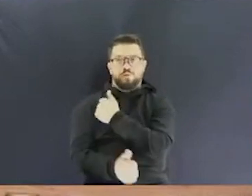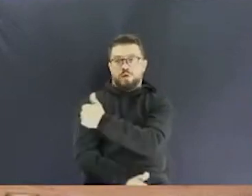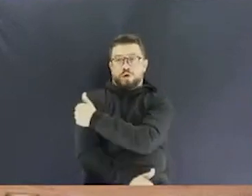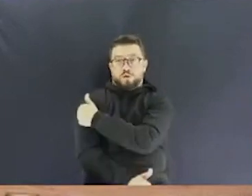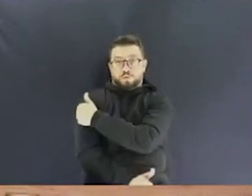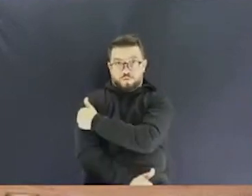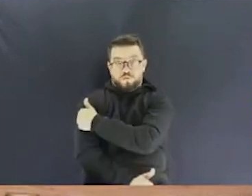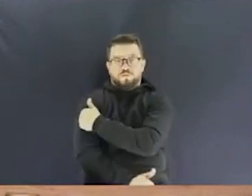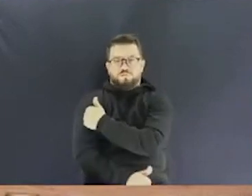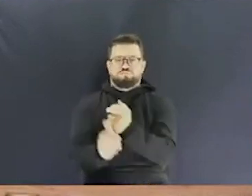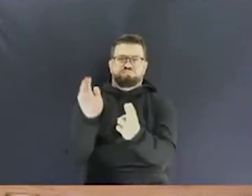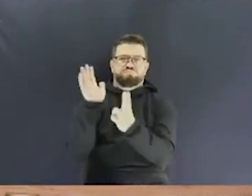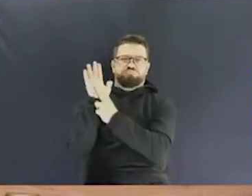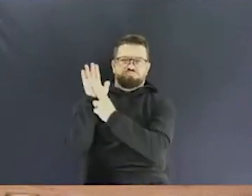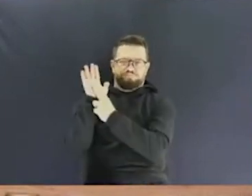com vocês, de buscar